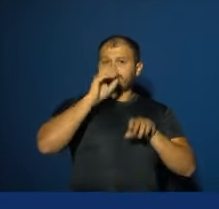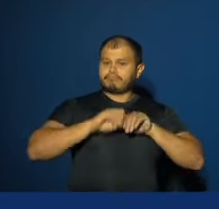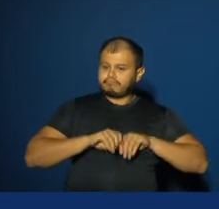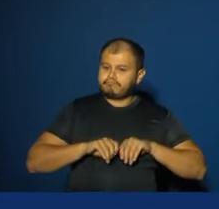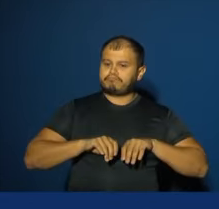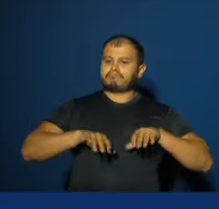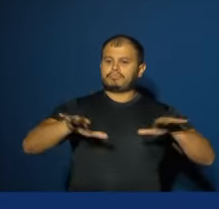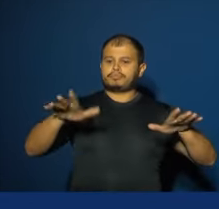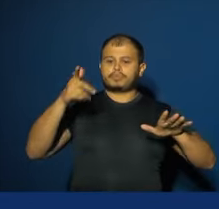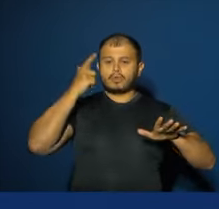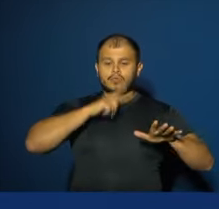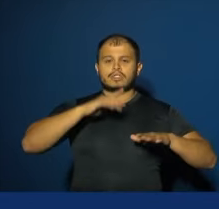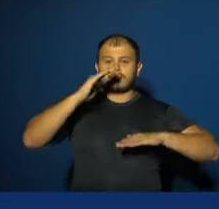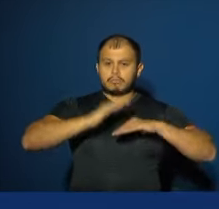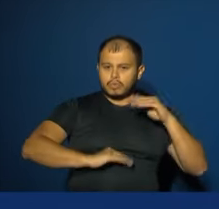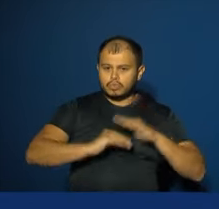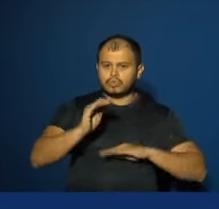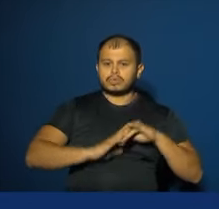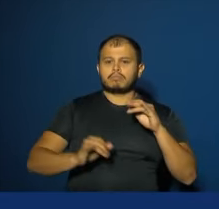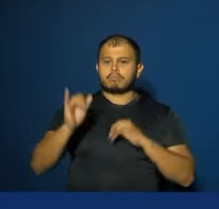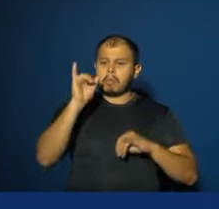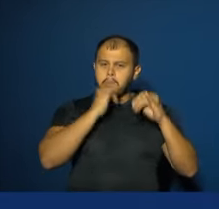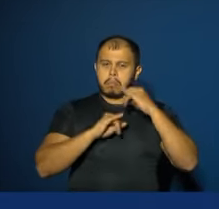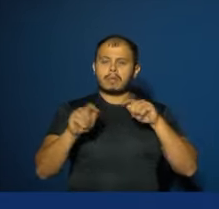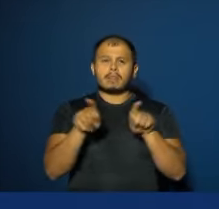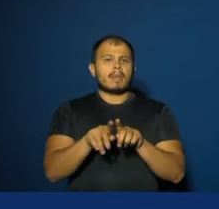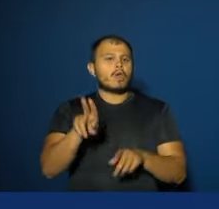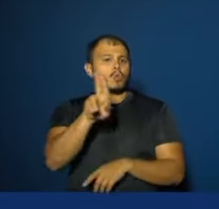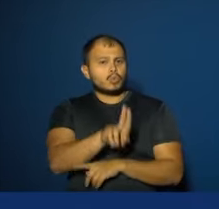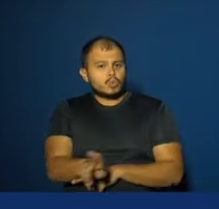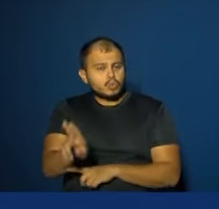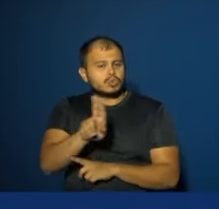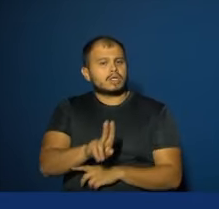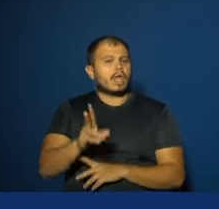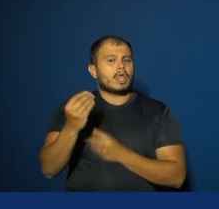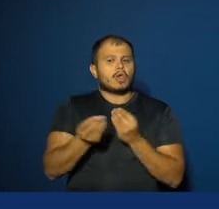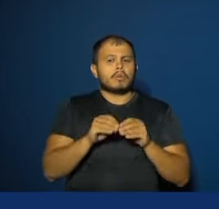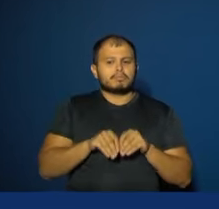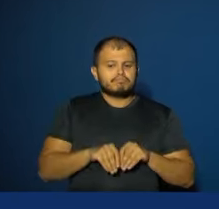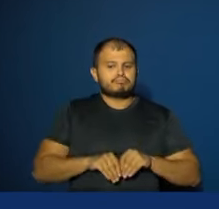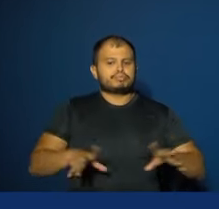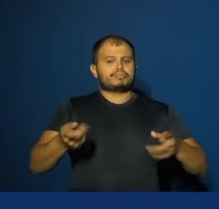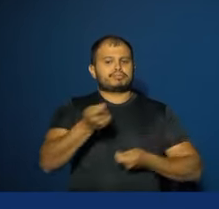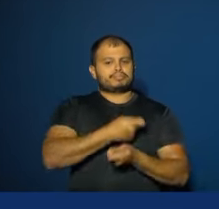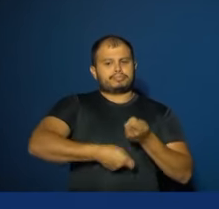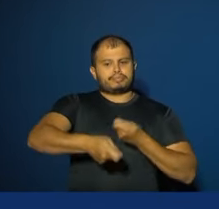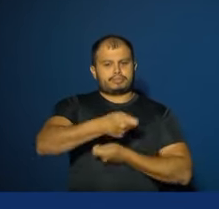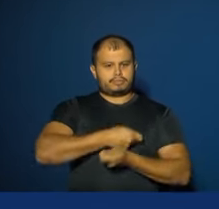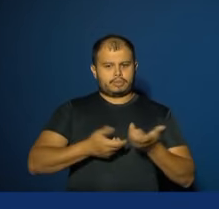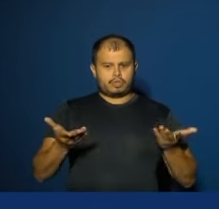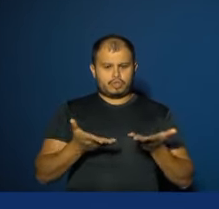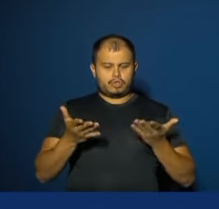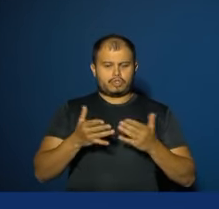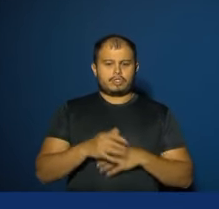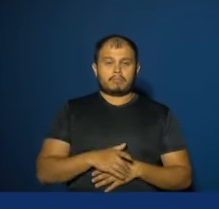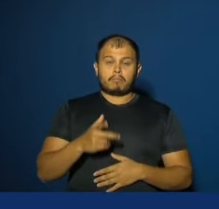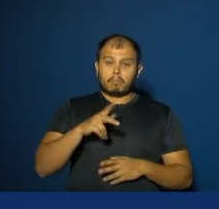repensar a forma de produzir, a forma de consumir e a forma de comercializar energia. Então, eu estou muito